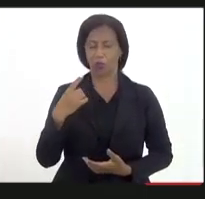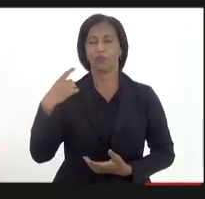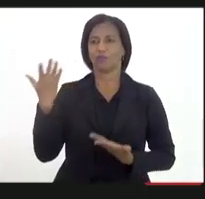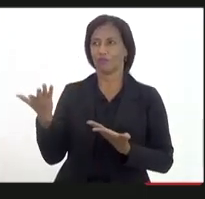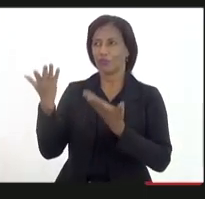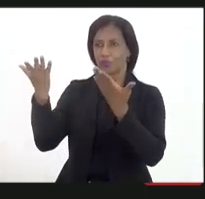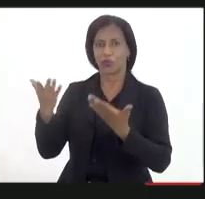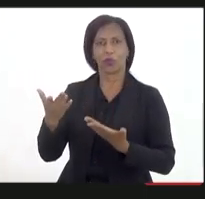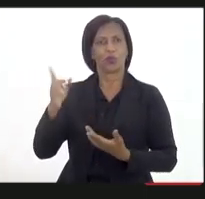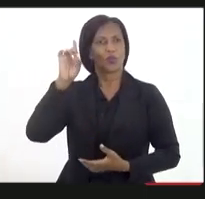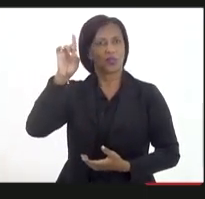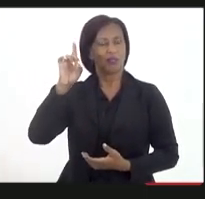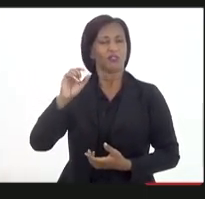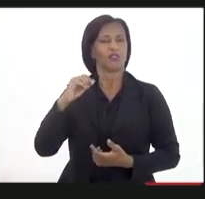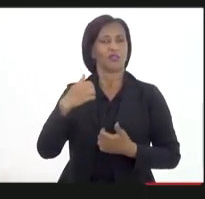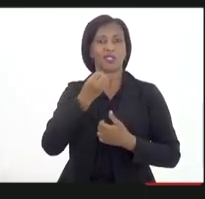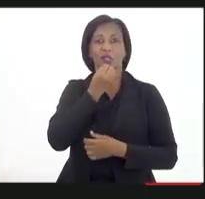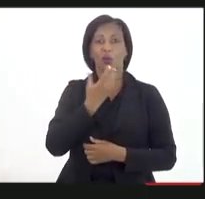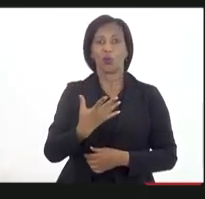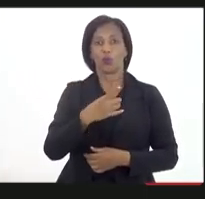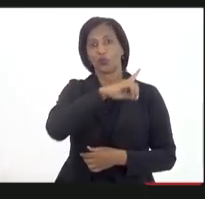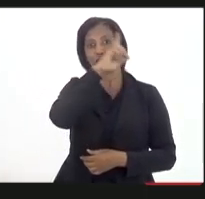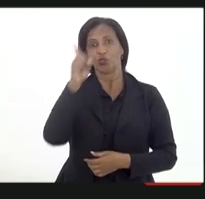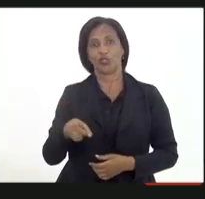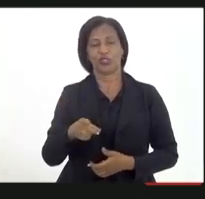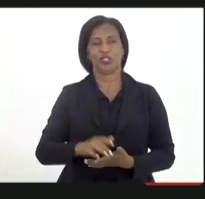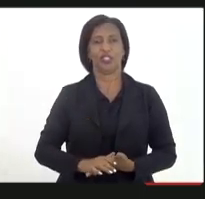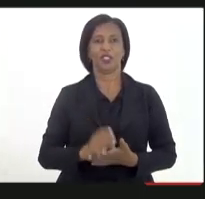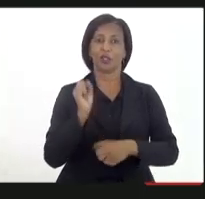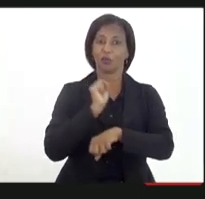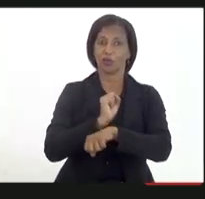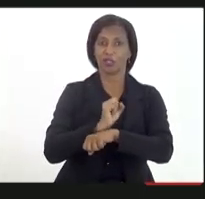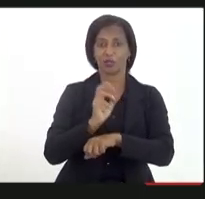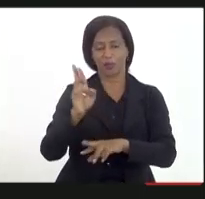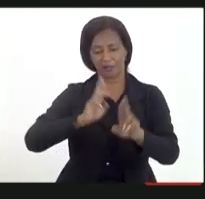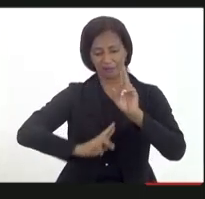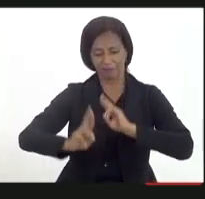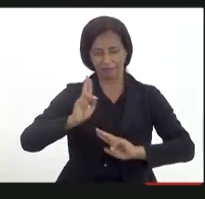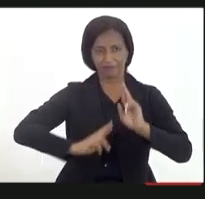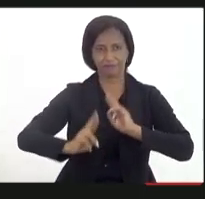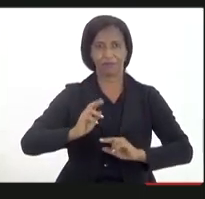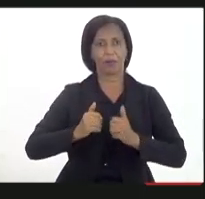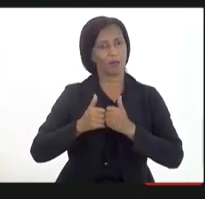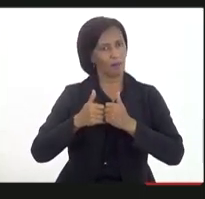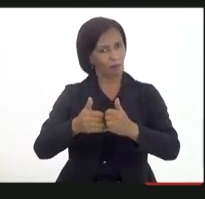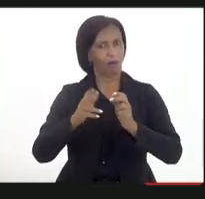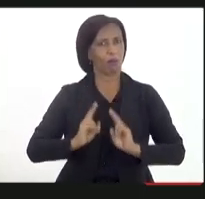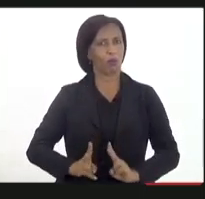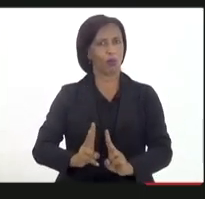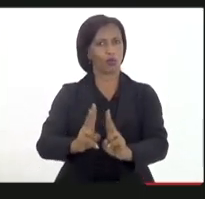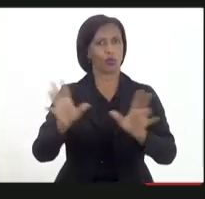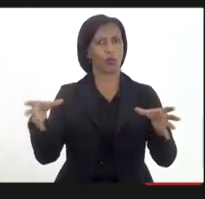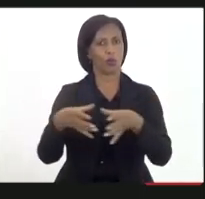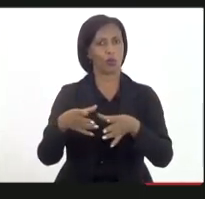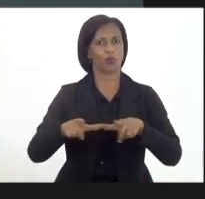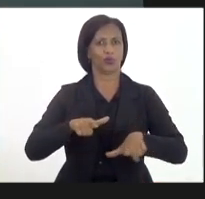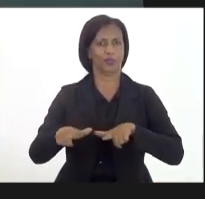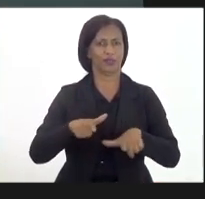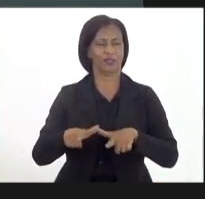fiquem com Deus todos tenha um excelente dia estamos aqui aguardando as orientações para pernas Para darmos continuidade ao grupo de